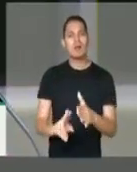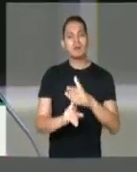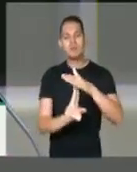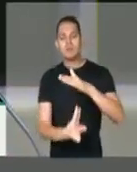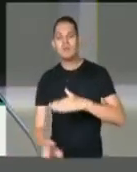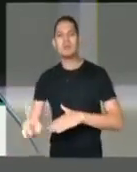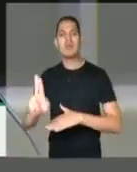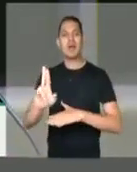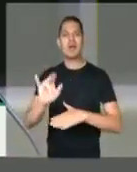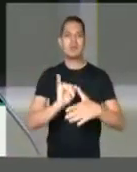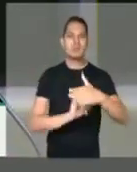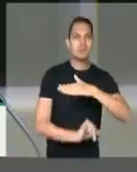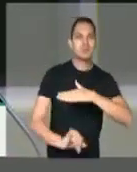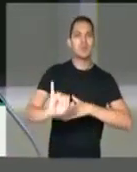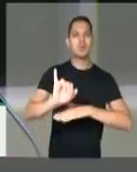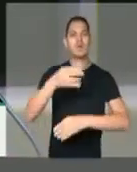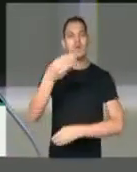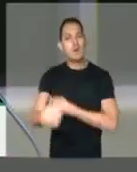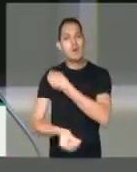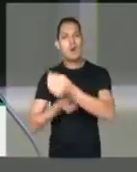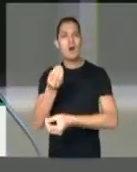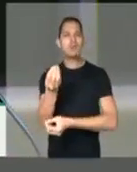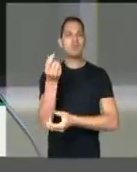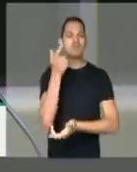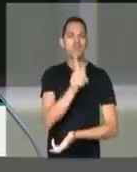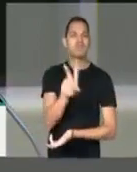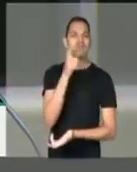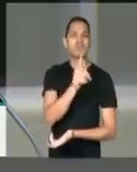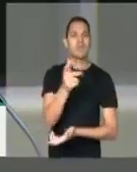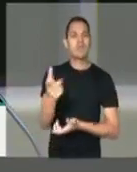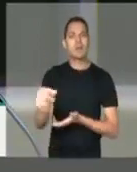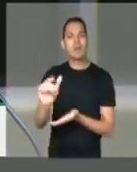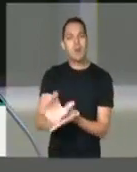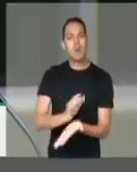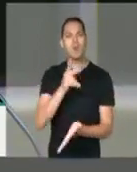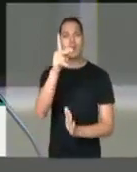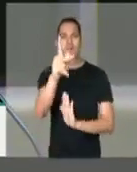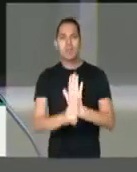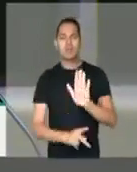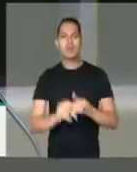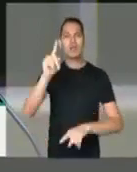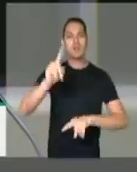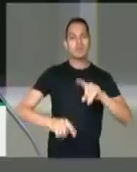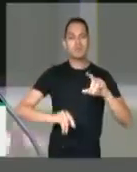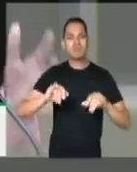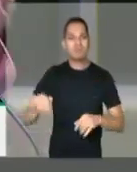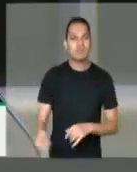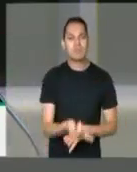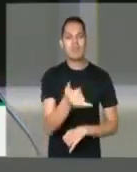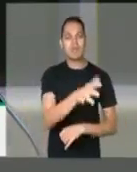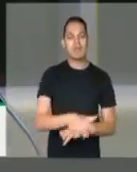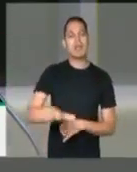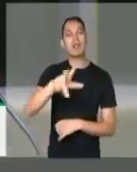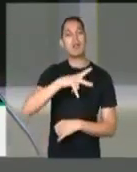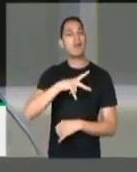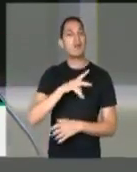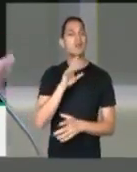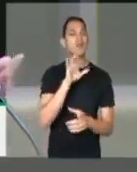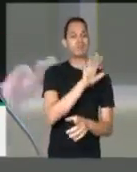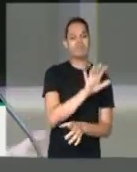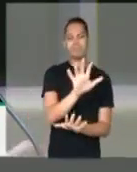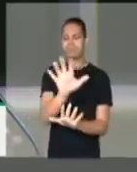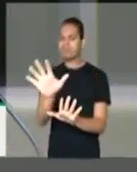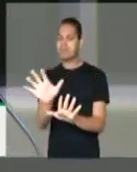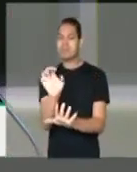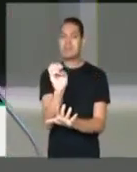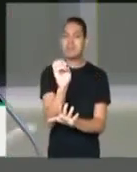nossos institutos federais a irem atrás de recursos, de projetos, de oportunidades na iniciativa privada, em outros setores também, se nós